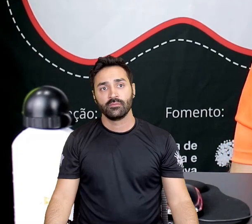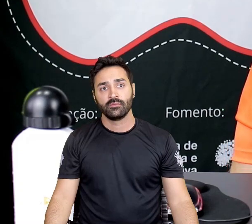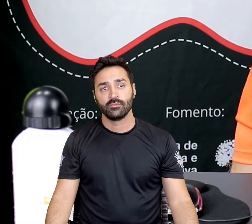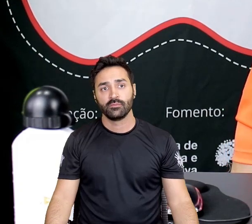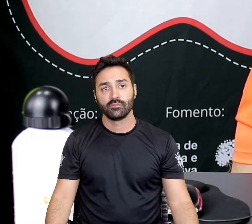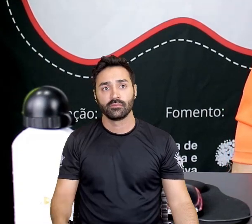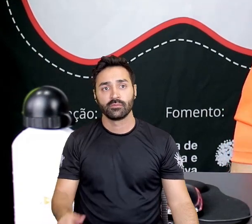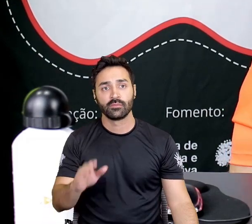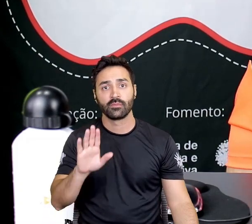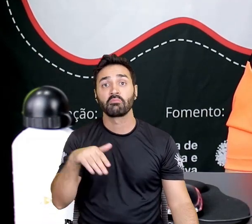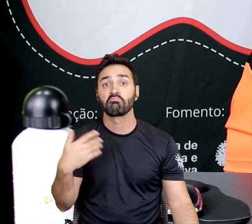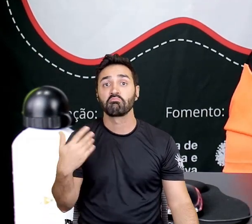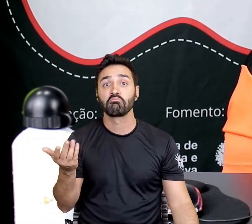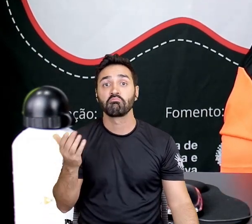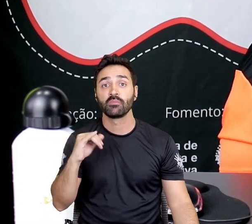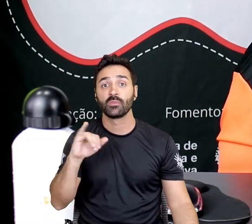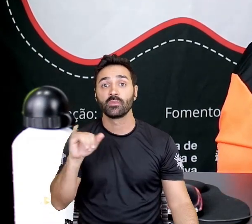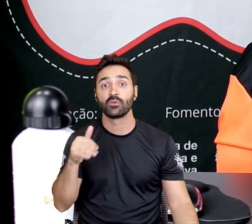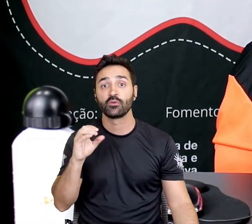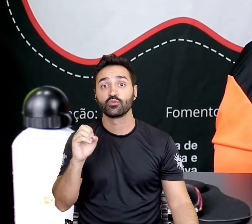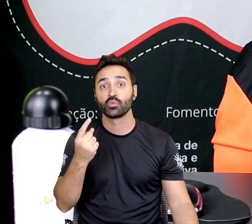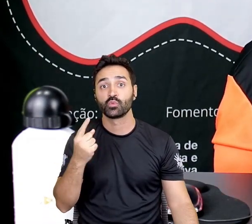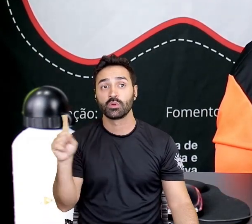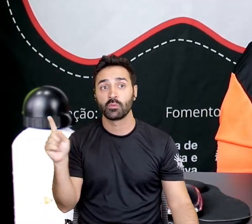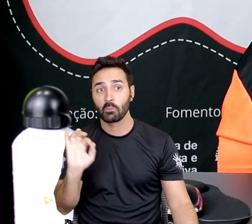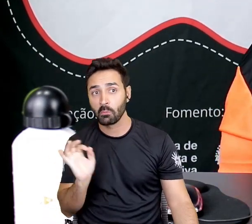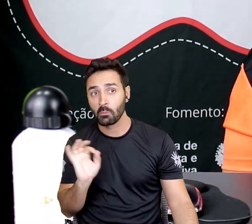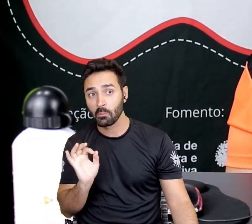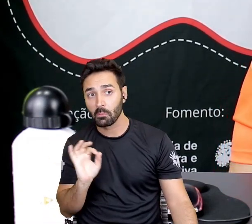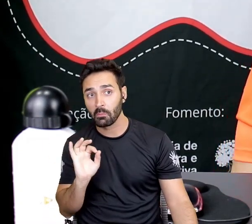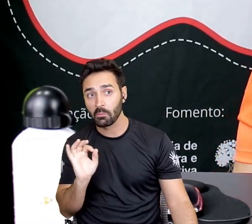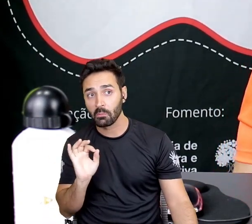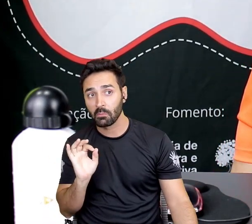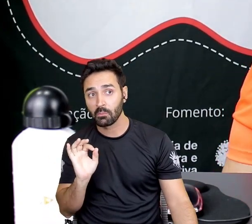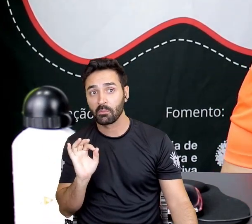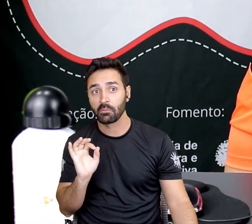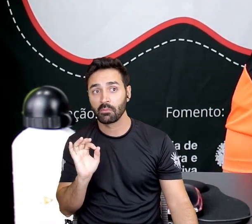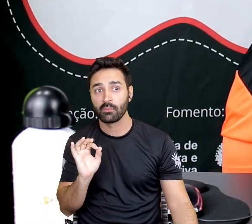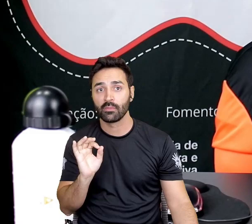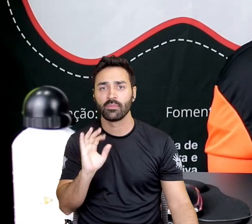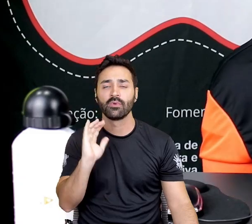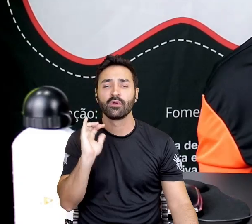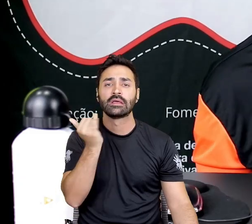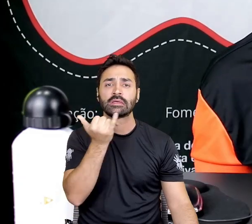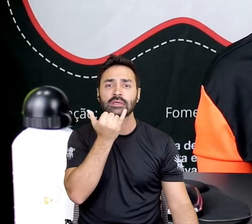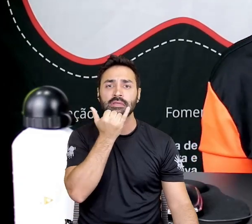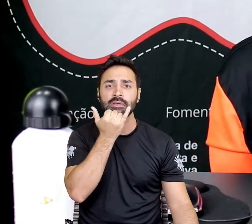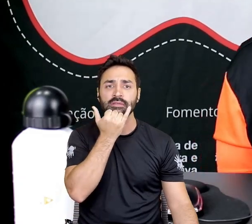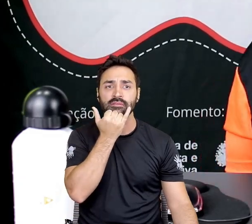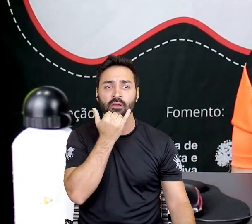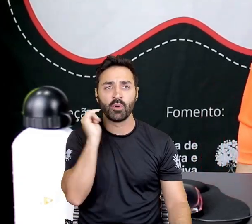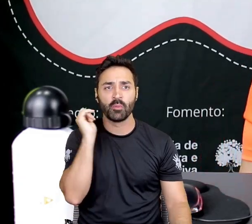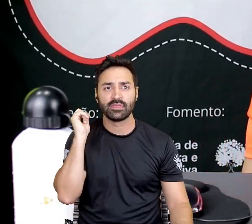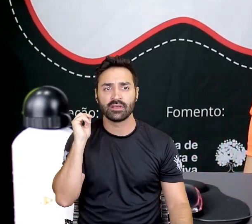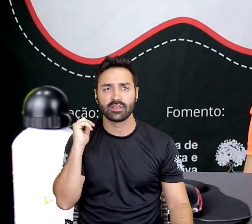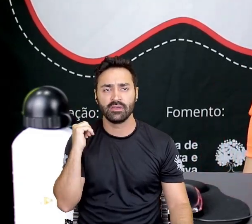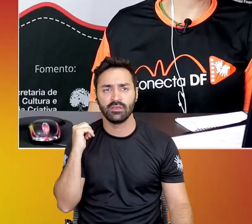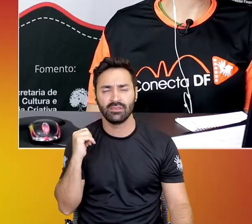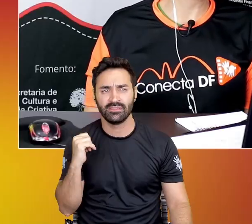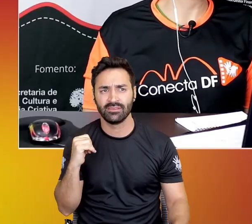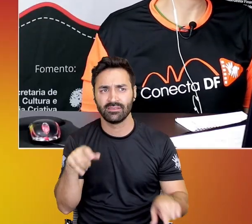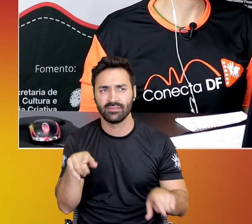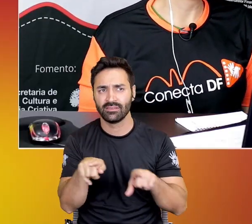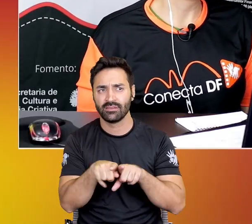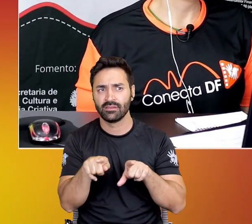João? Não? Então eu vou passar para... Desculpa, professora. Boa noite, pessoal. Boa Tava